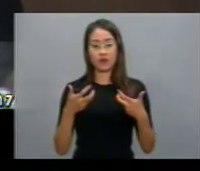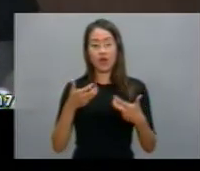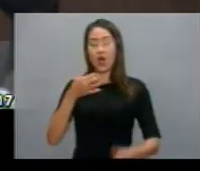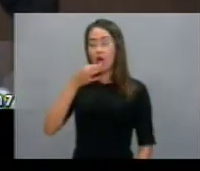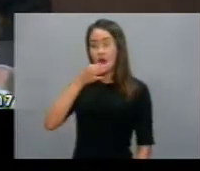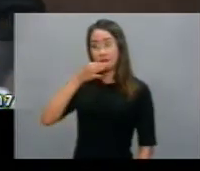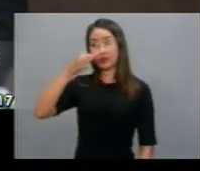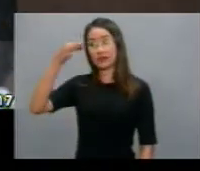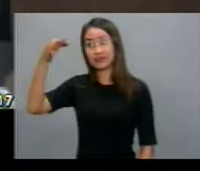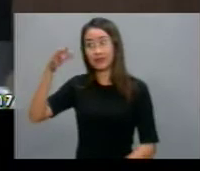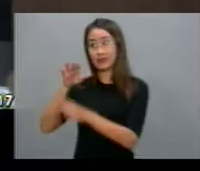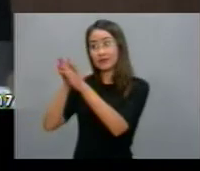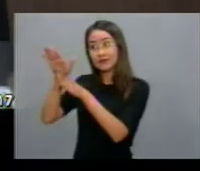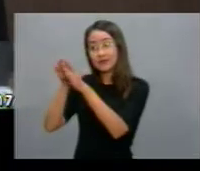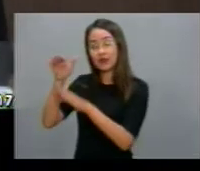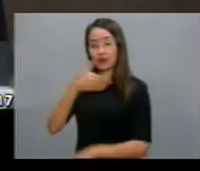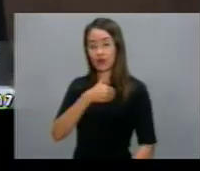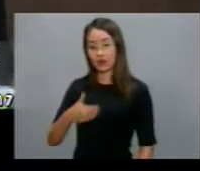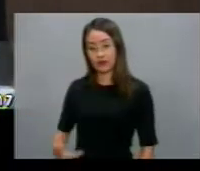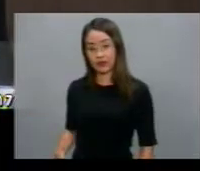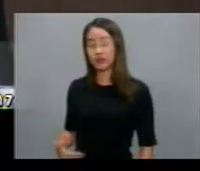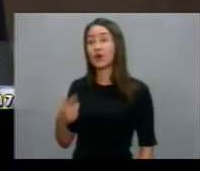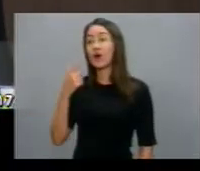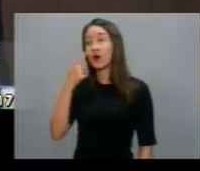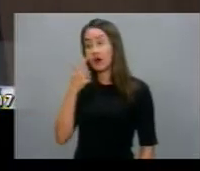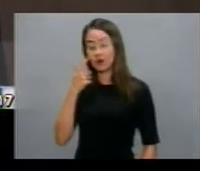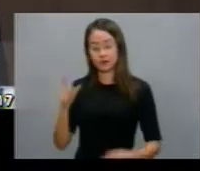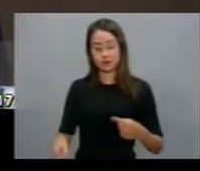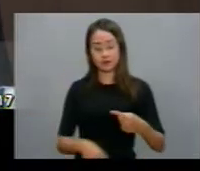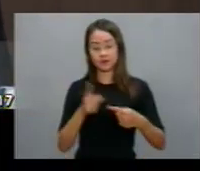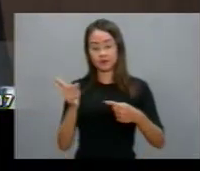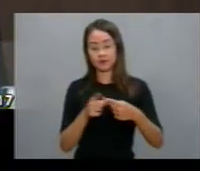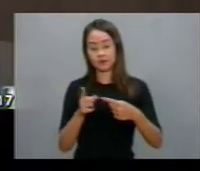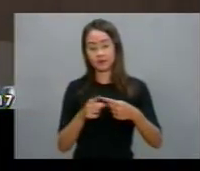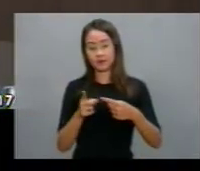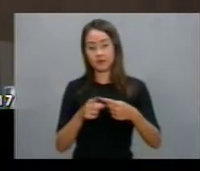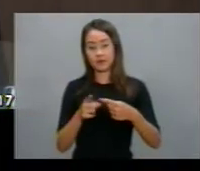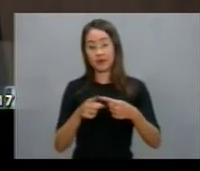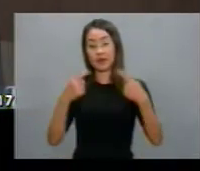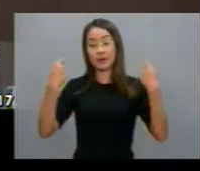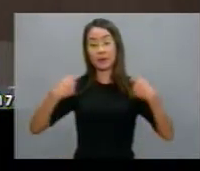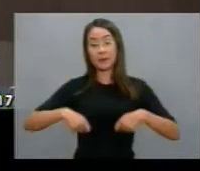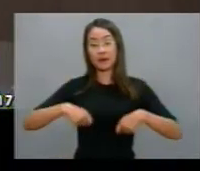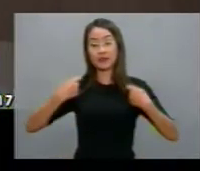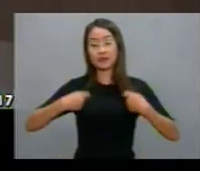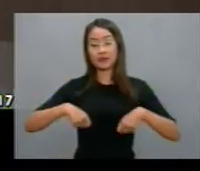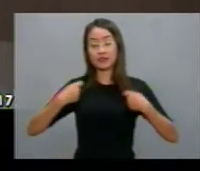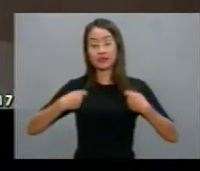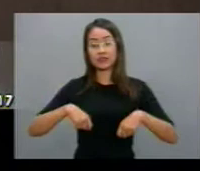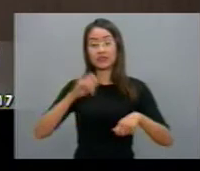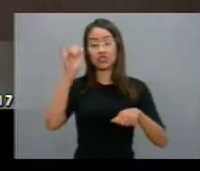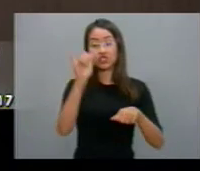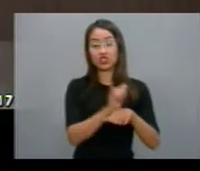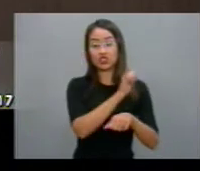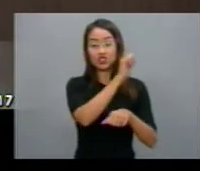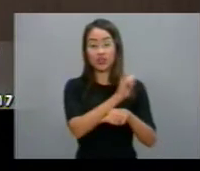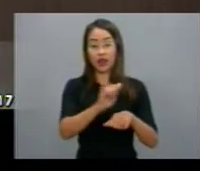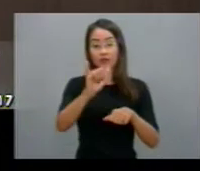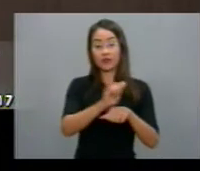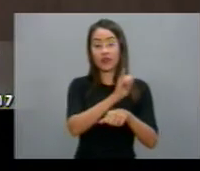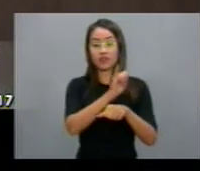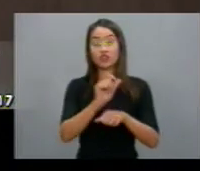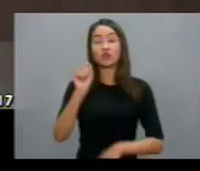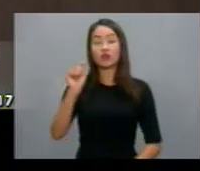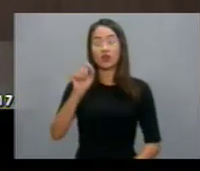sugestões muito objetivas. Primeiro, a necessidade de articulação entre a Secretaria